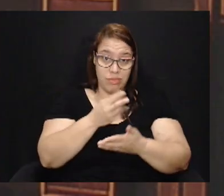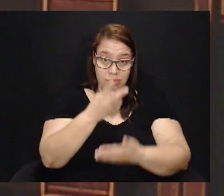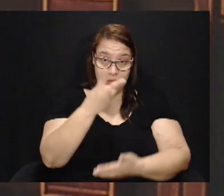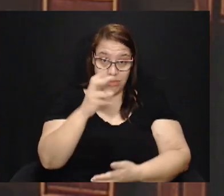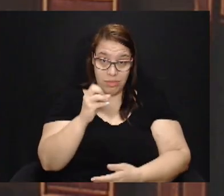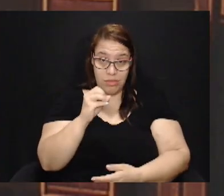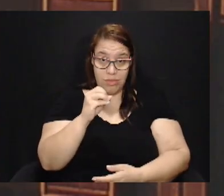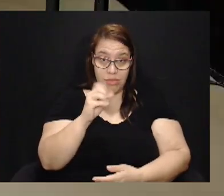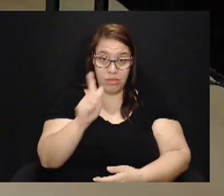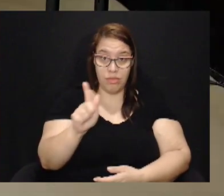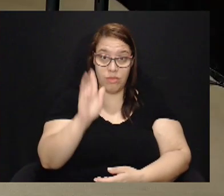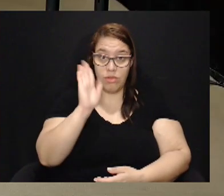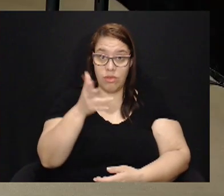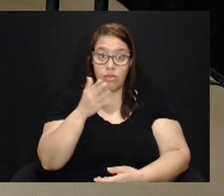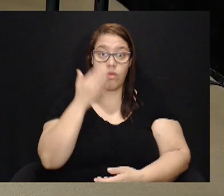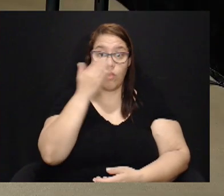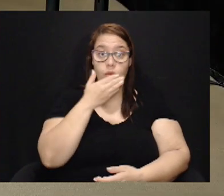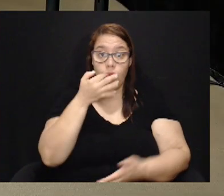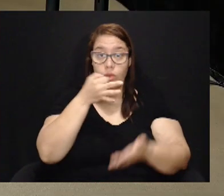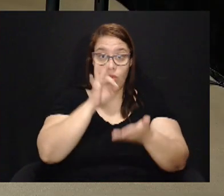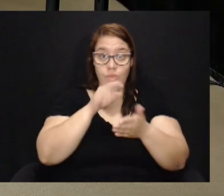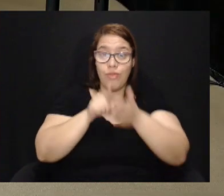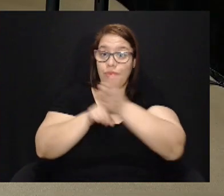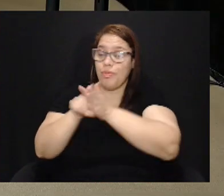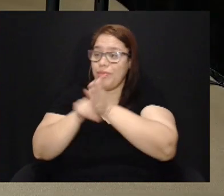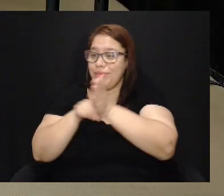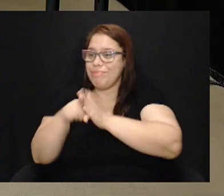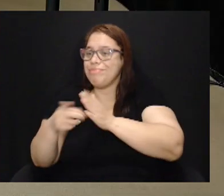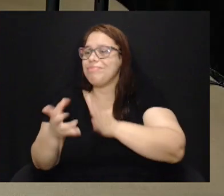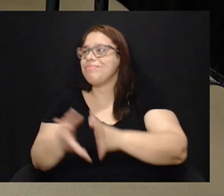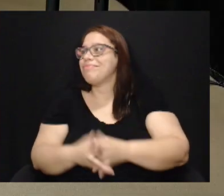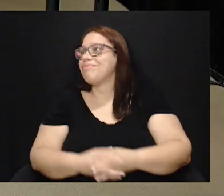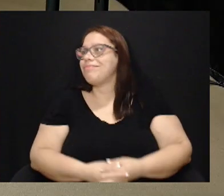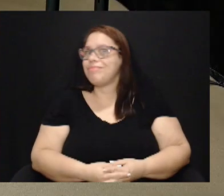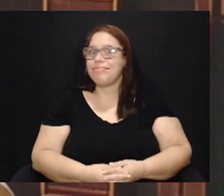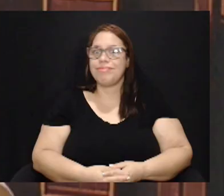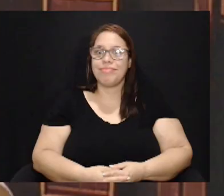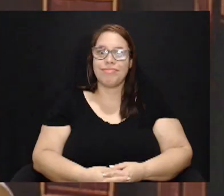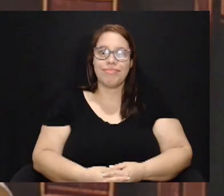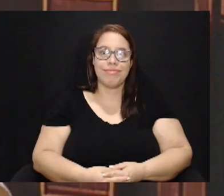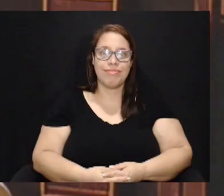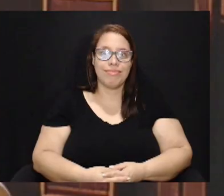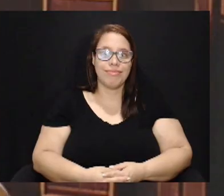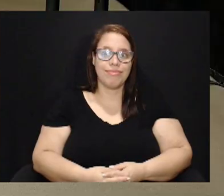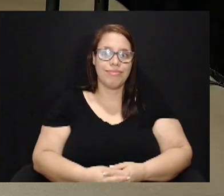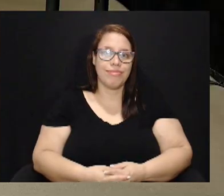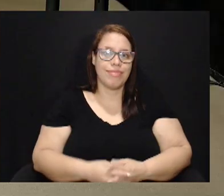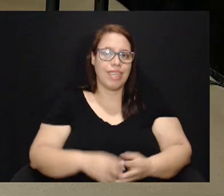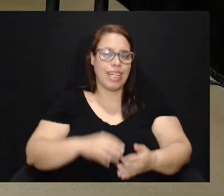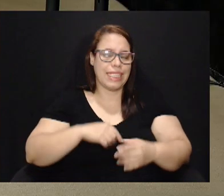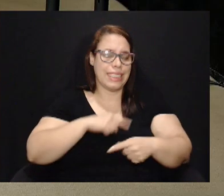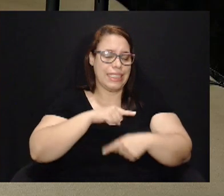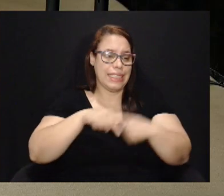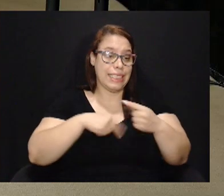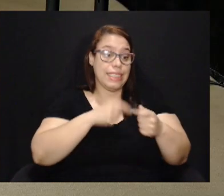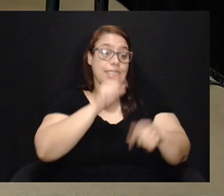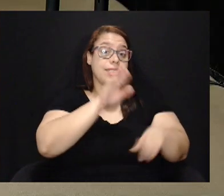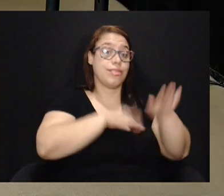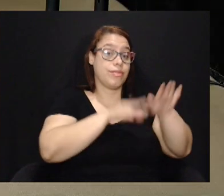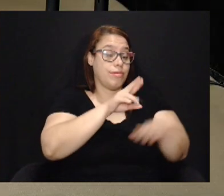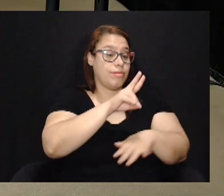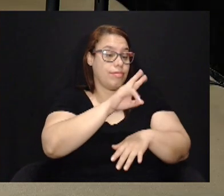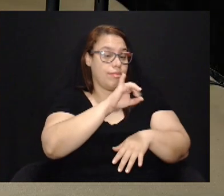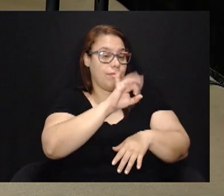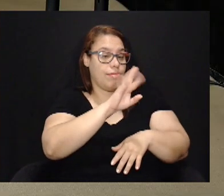de açúcar num cafezinho. Isso que eu perguntei. E o açúcar é devastador para a nossa saúde, né? E muitas vezes, Vitor, esse açúcar está escondido,